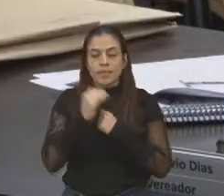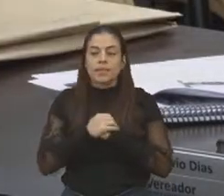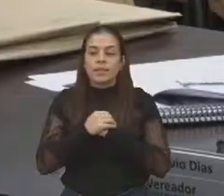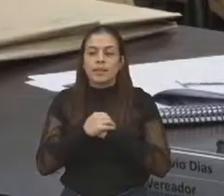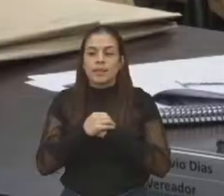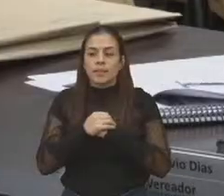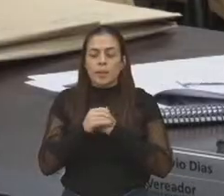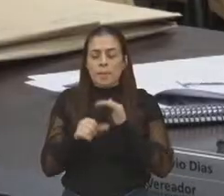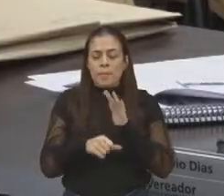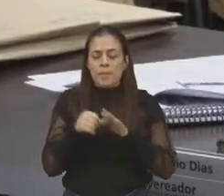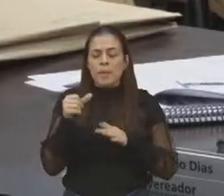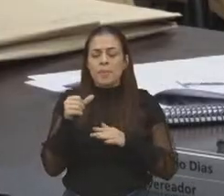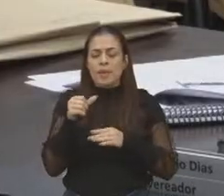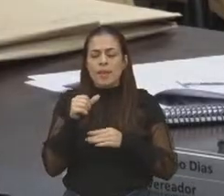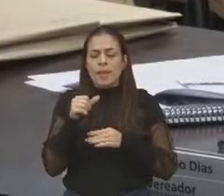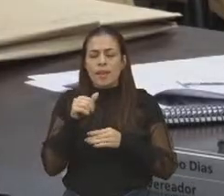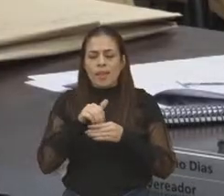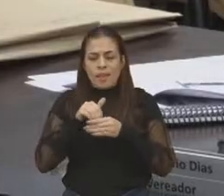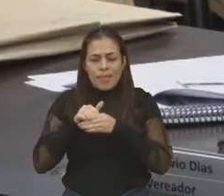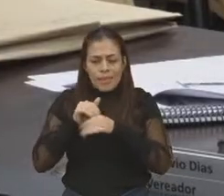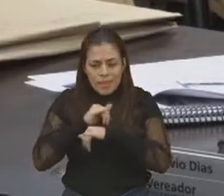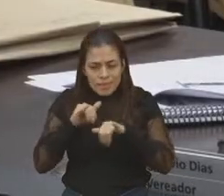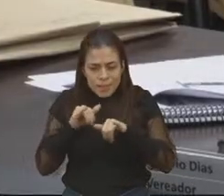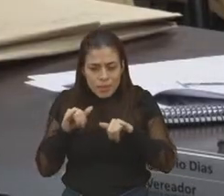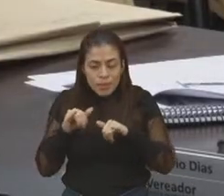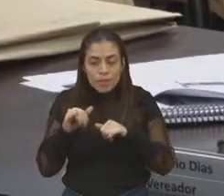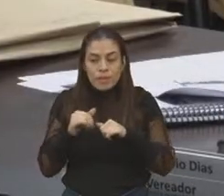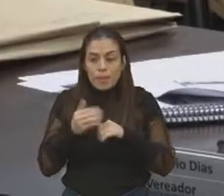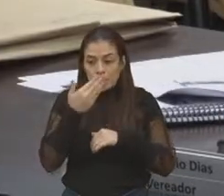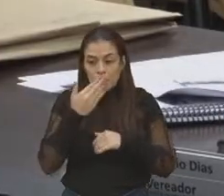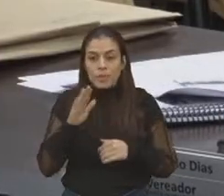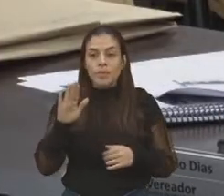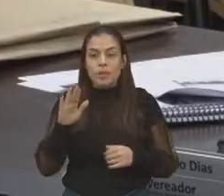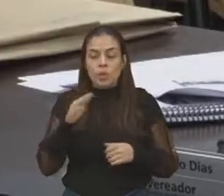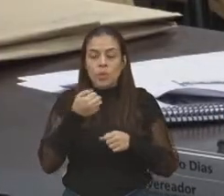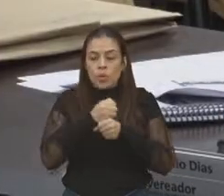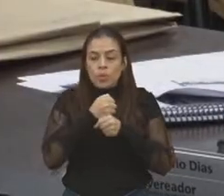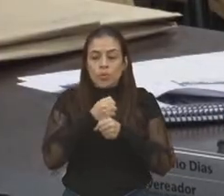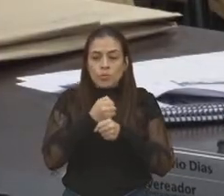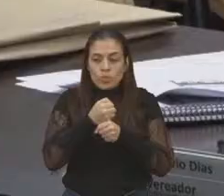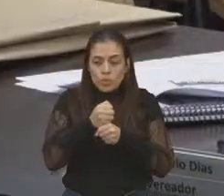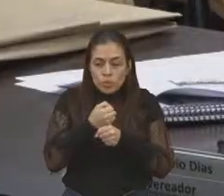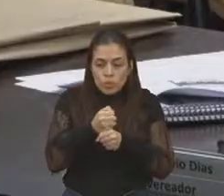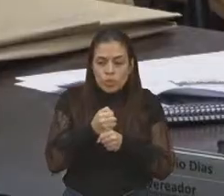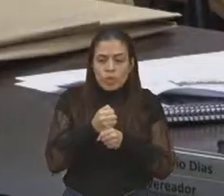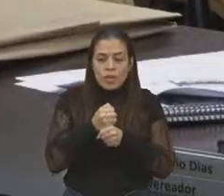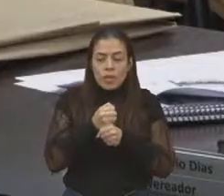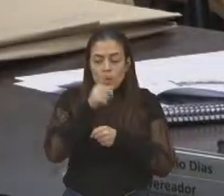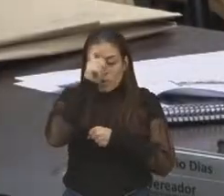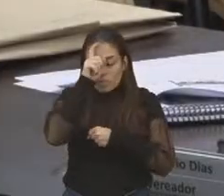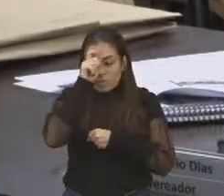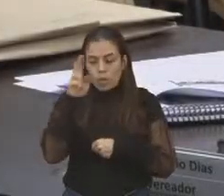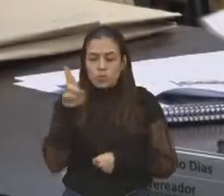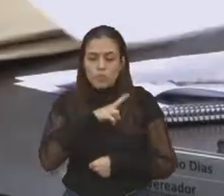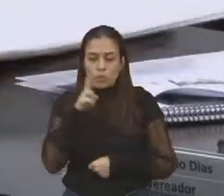ele prometeu construir um pronto-socorro para a cidade de Jacareí. Está aqui no programa de governo dele.